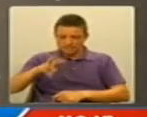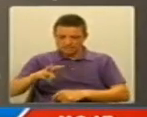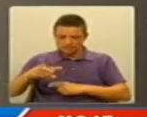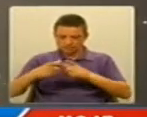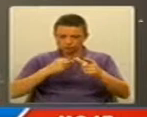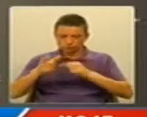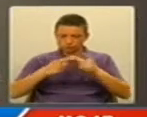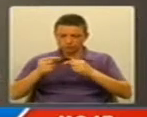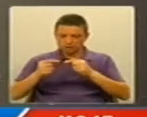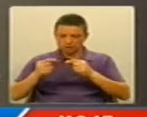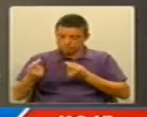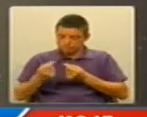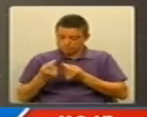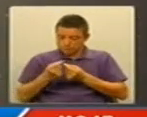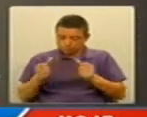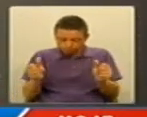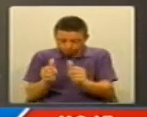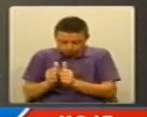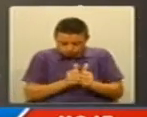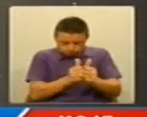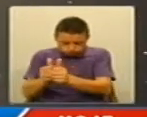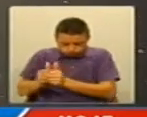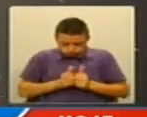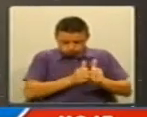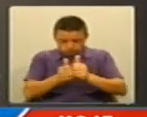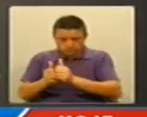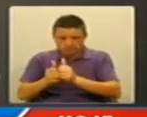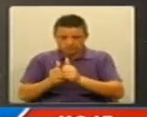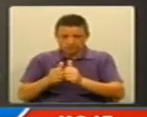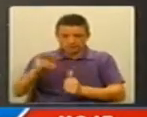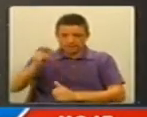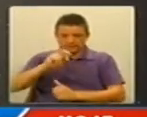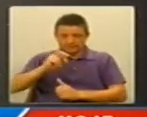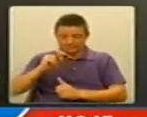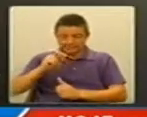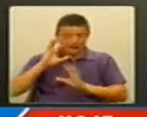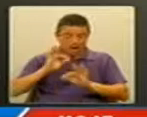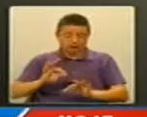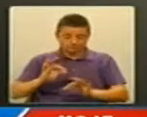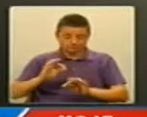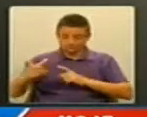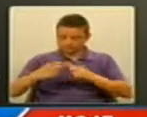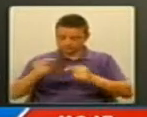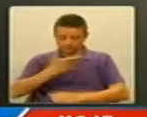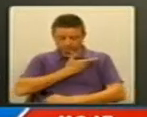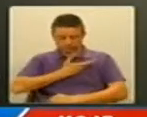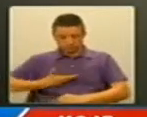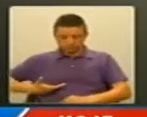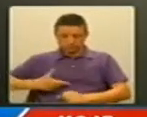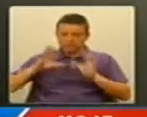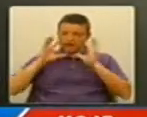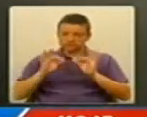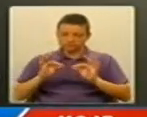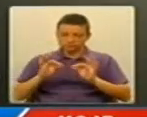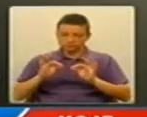que estão muito próximas umas das outras, uns enxames, e ainda por cima são, digamos, a terceira idade destas galáxias, são estrelas mais antigas, que cometeram um